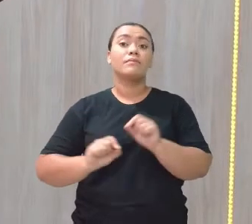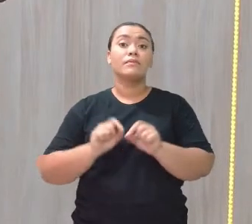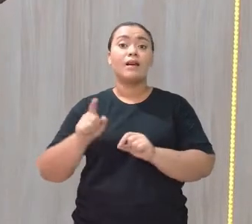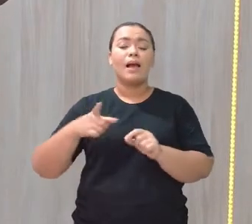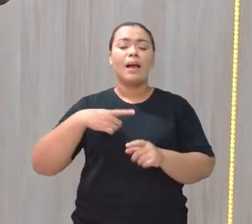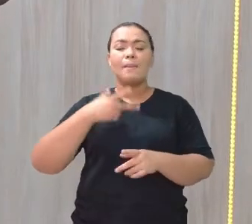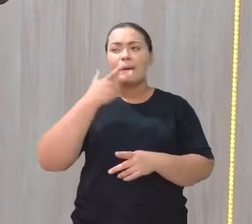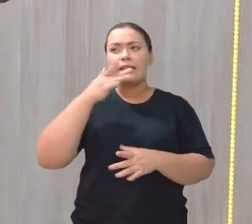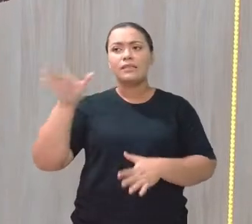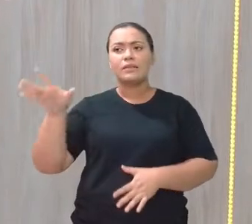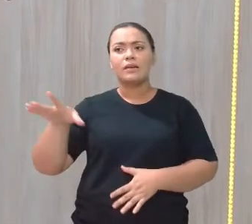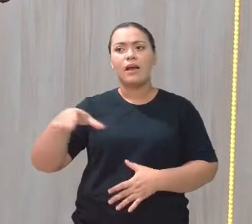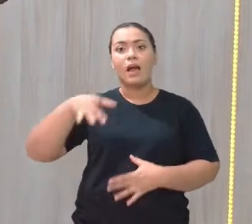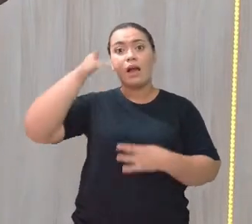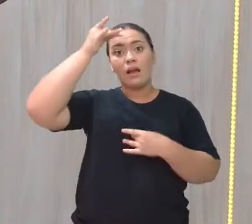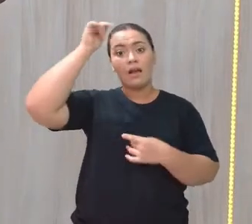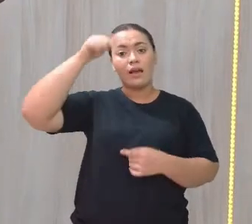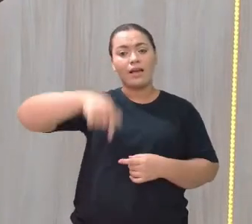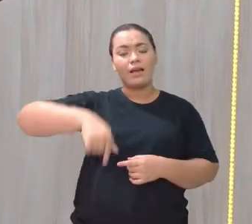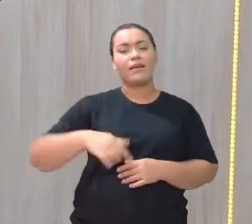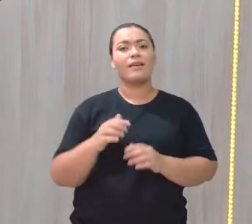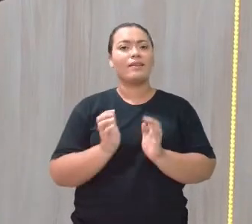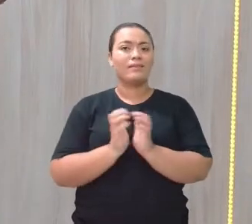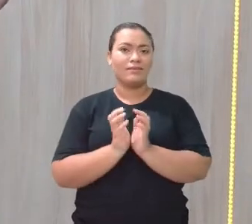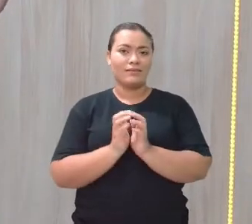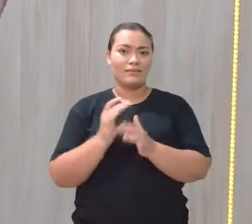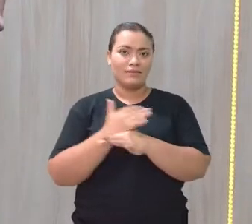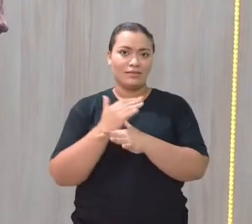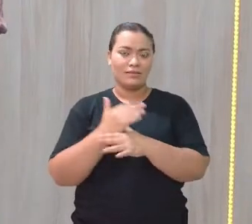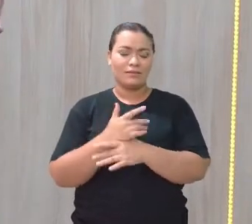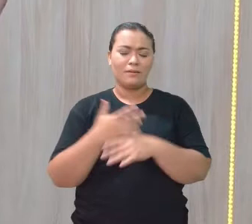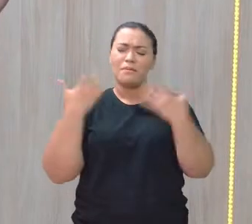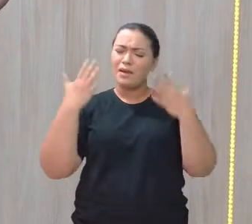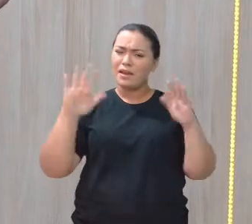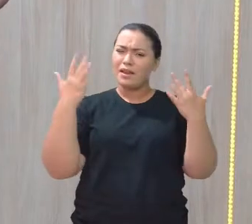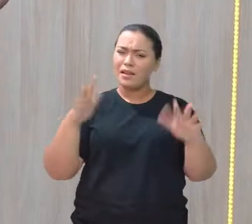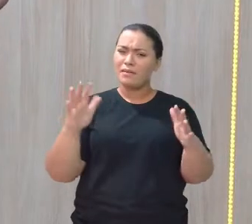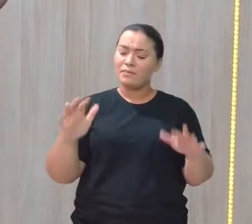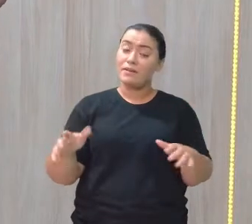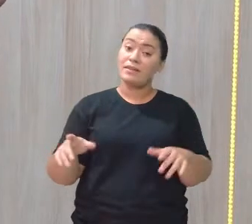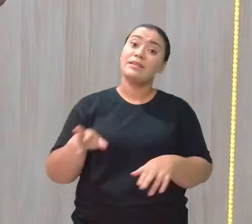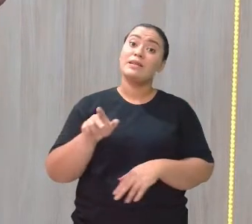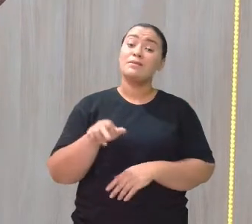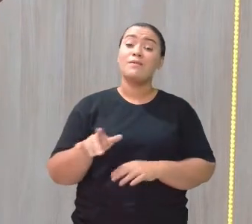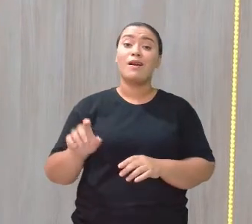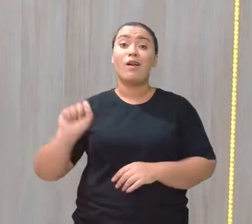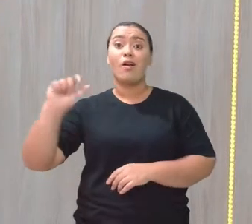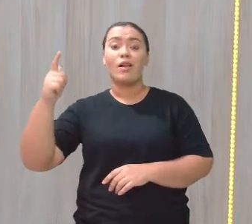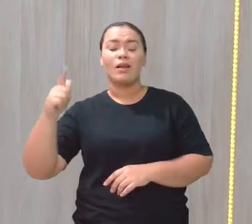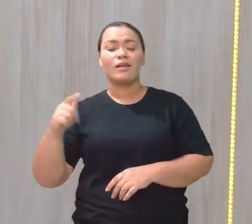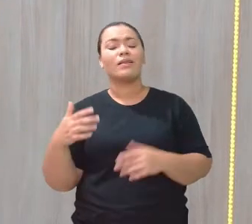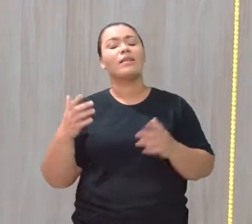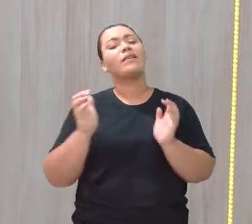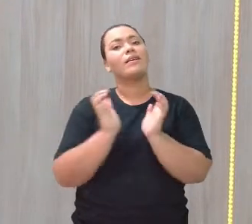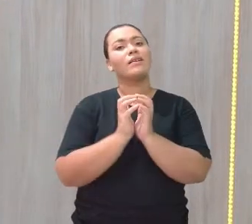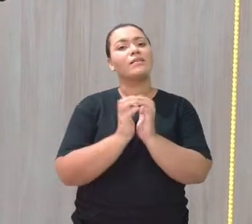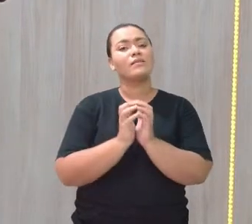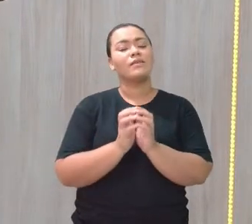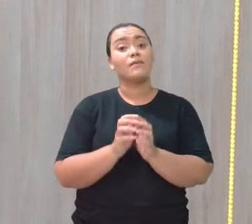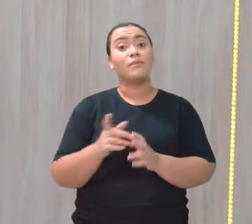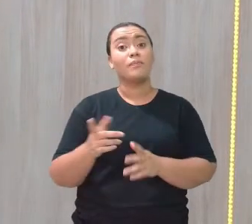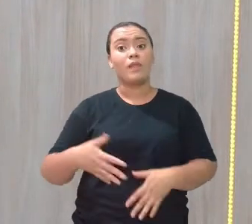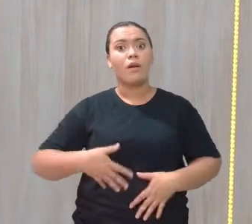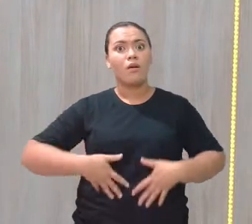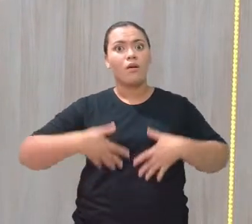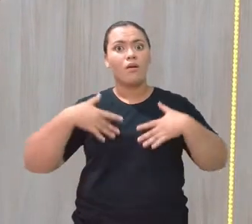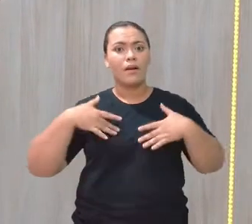nossa cidade. Parabéns, Recife. Parabéns, irmã Olinda. É uma honra muito